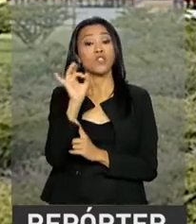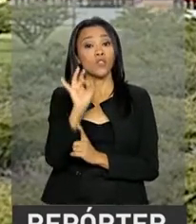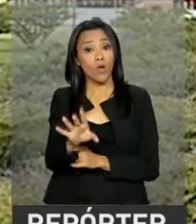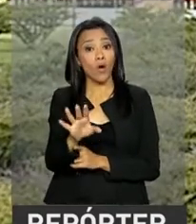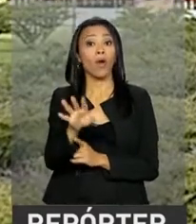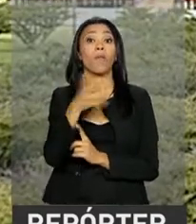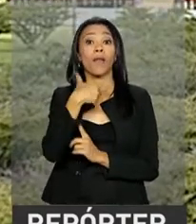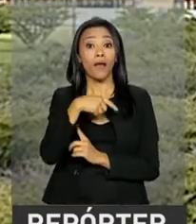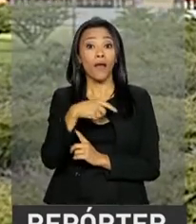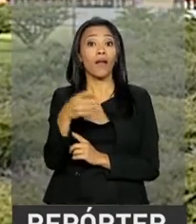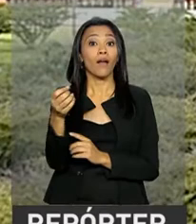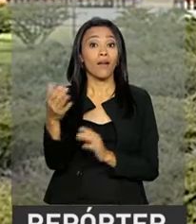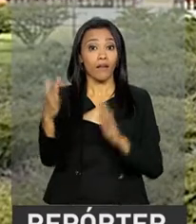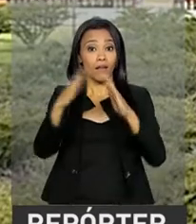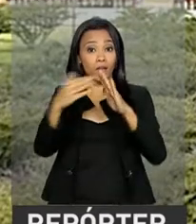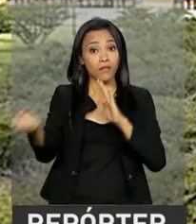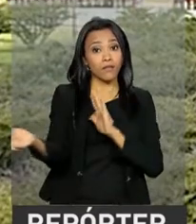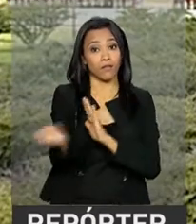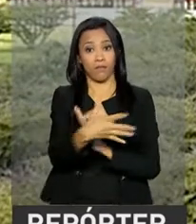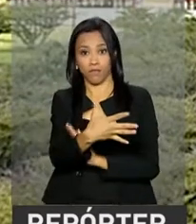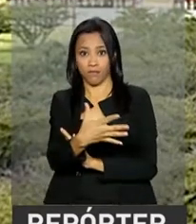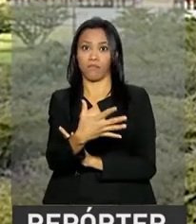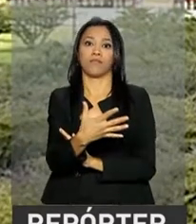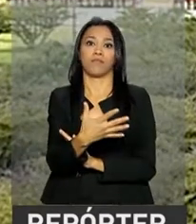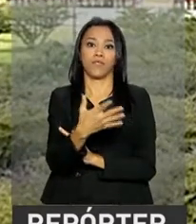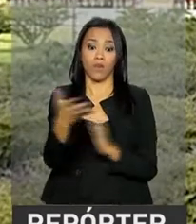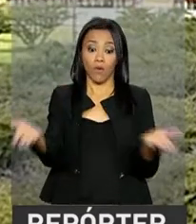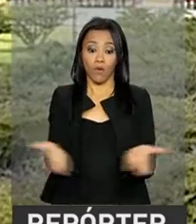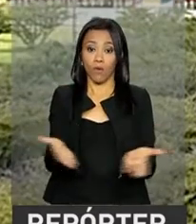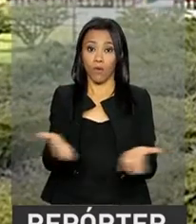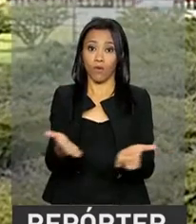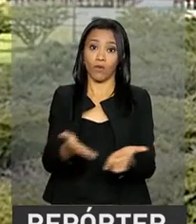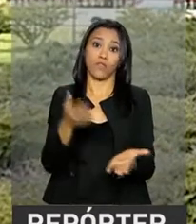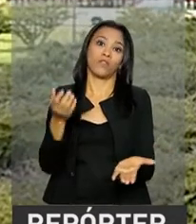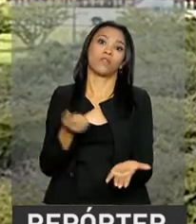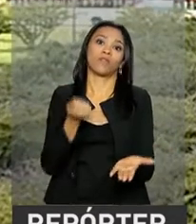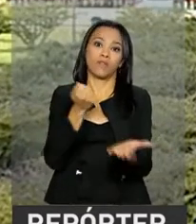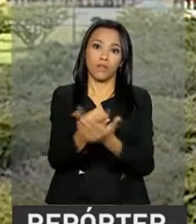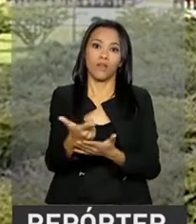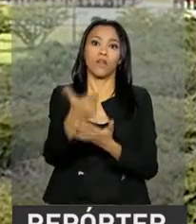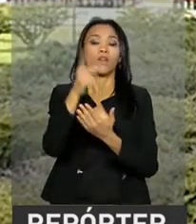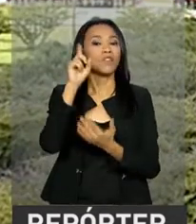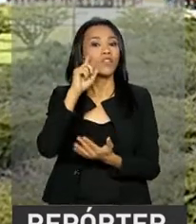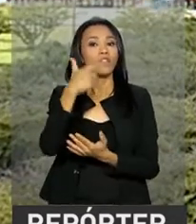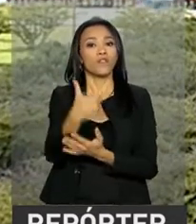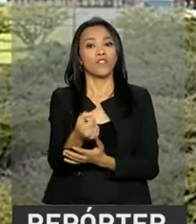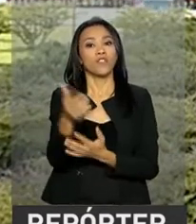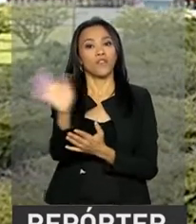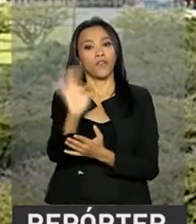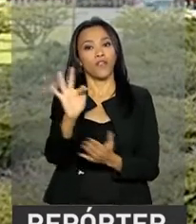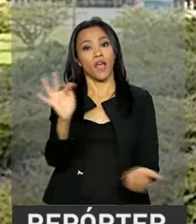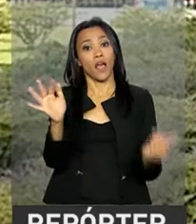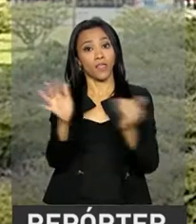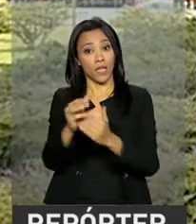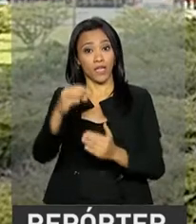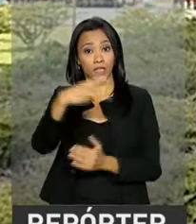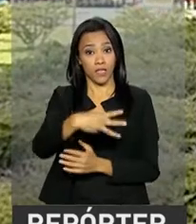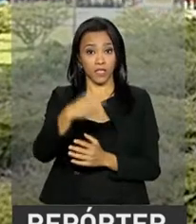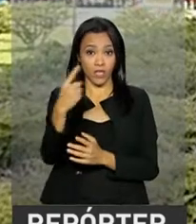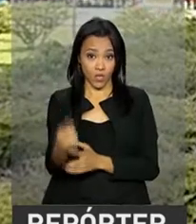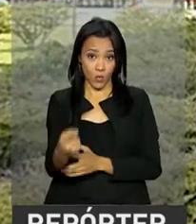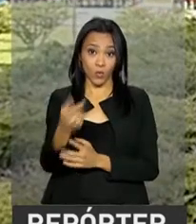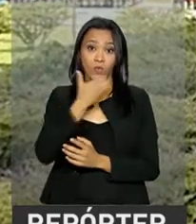imóveis novos adquiridos a partir de hoje 20 de fevereiro até 31 de dezembro de